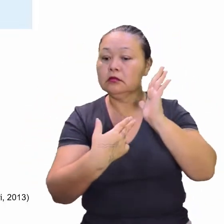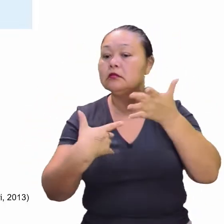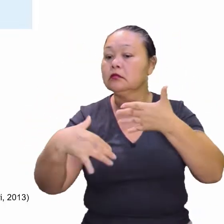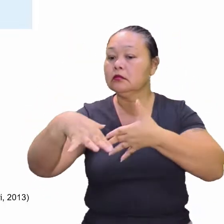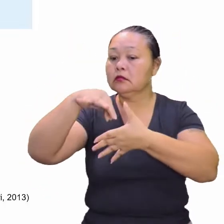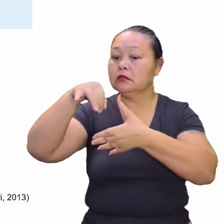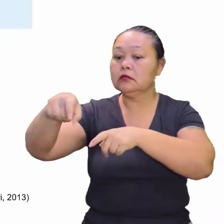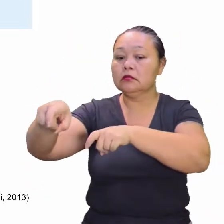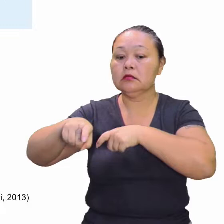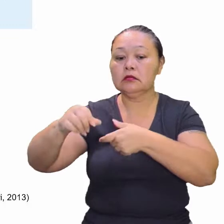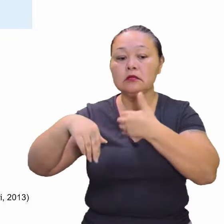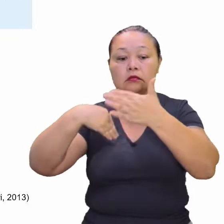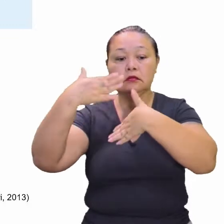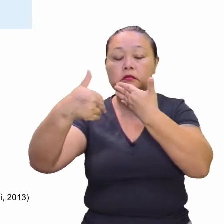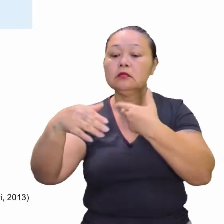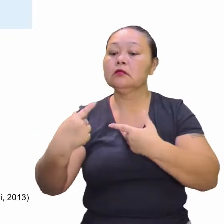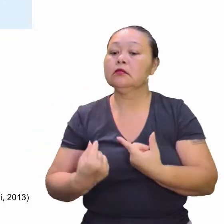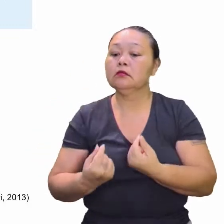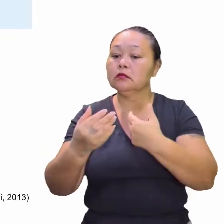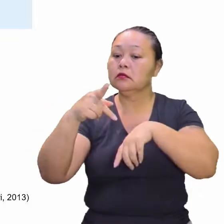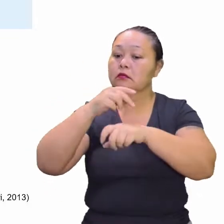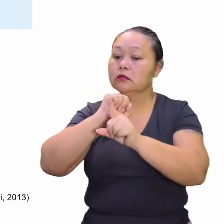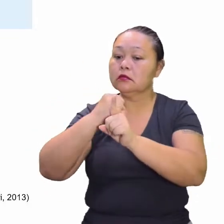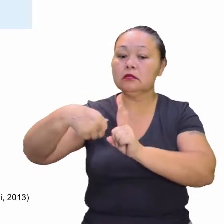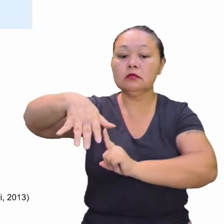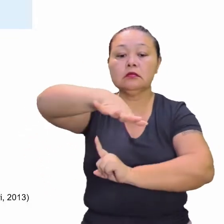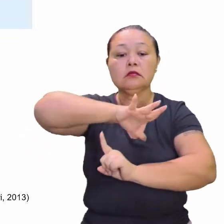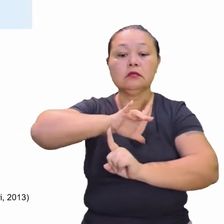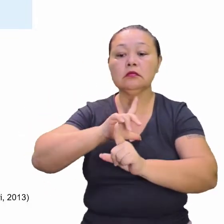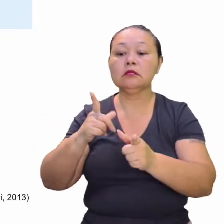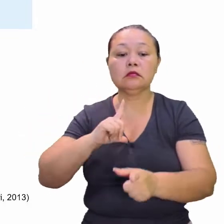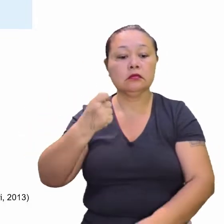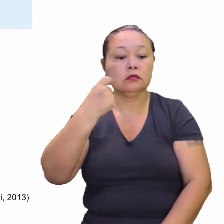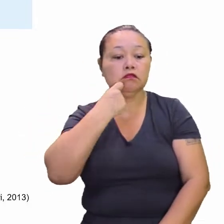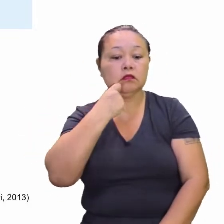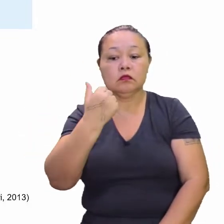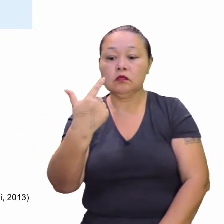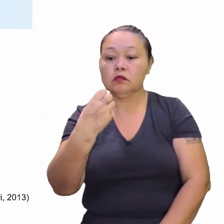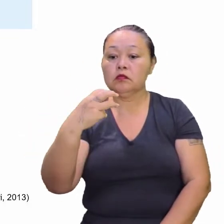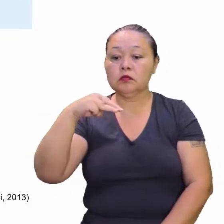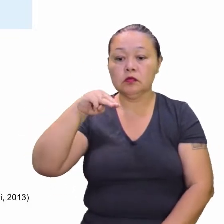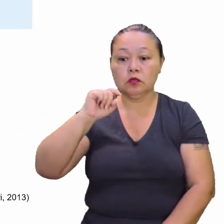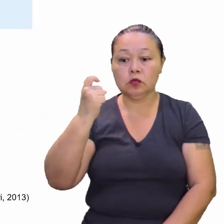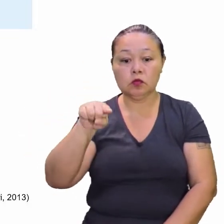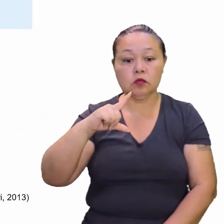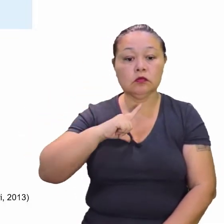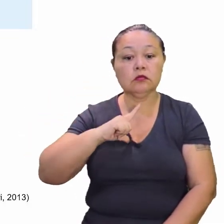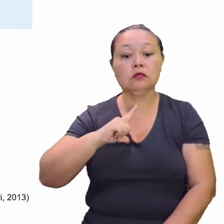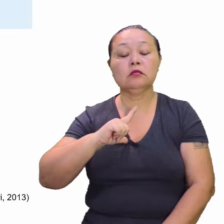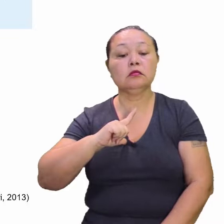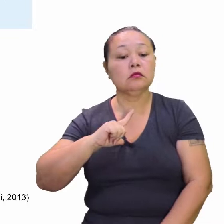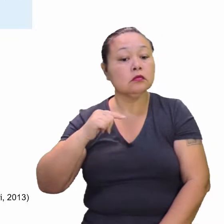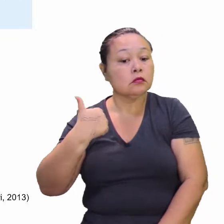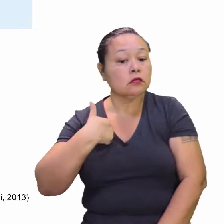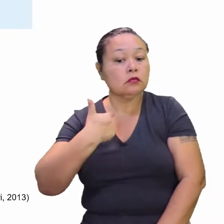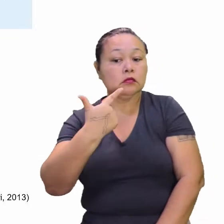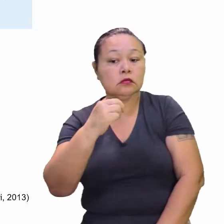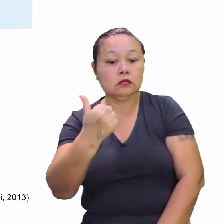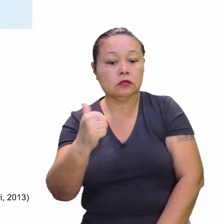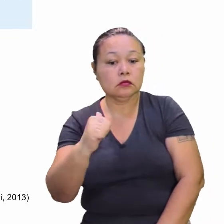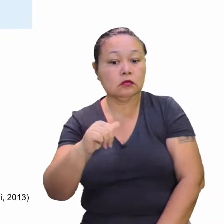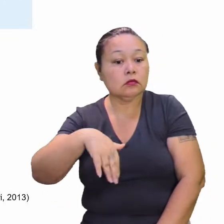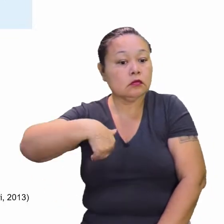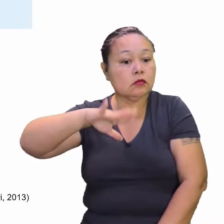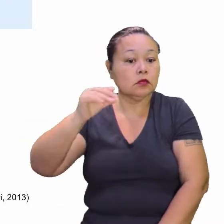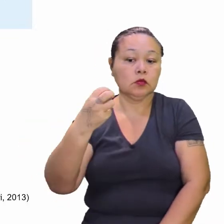Regularização Fundiária e Desenvolvimento Econômico e Social, produção de peixe saltou de 12 mil toneladas em 2011 para mais de 35 mil